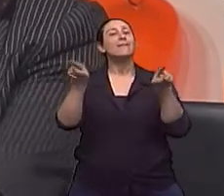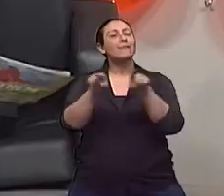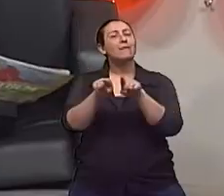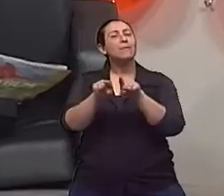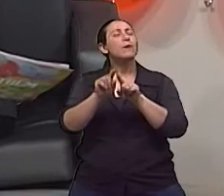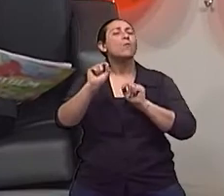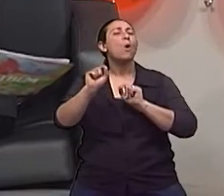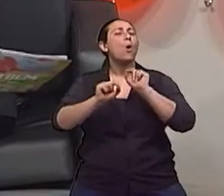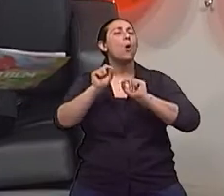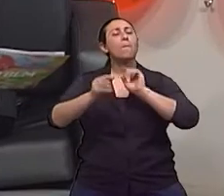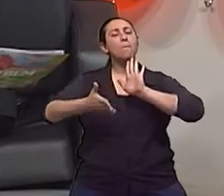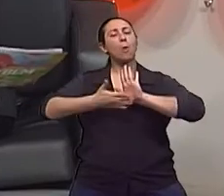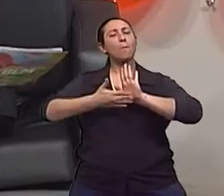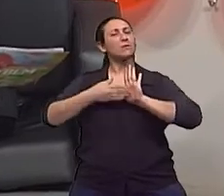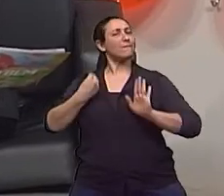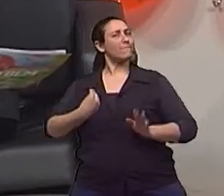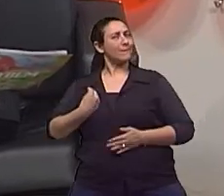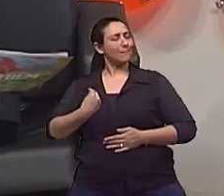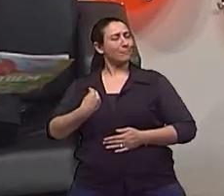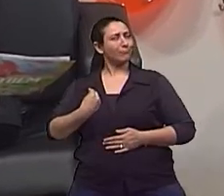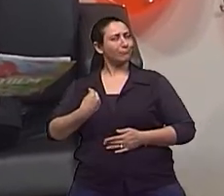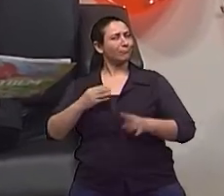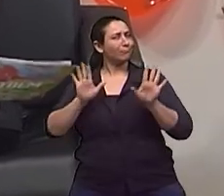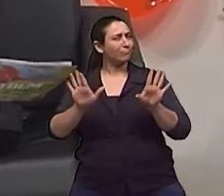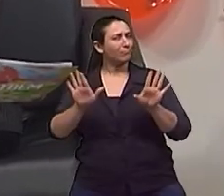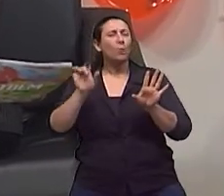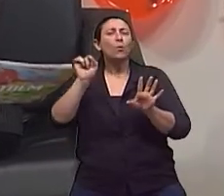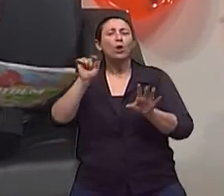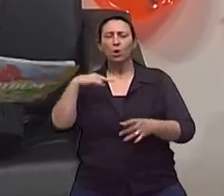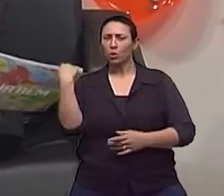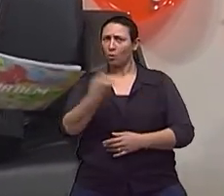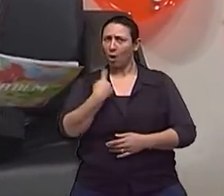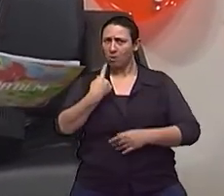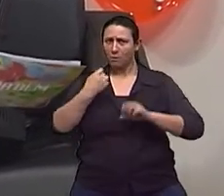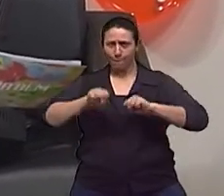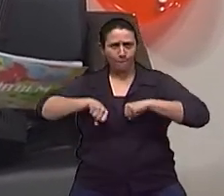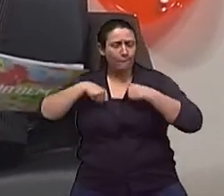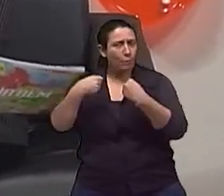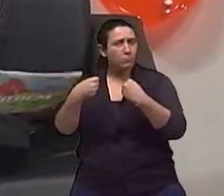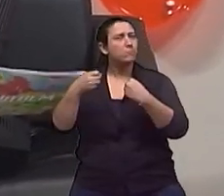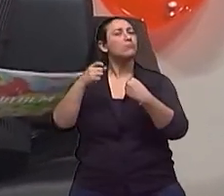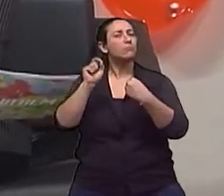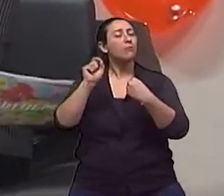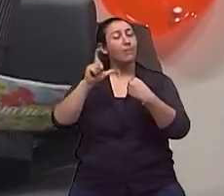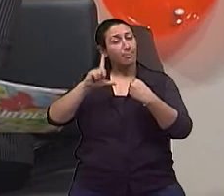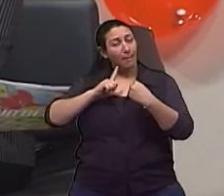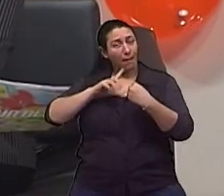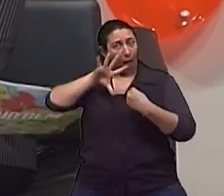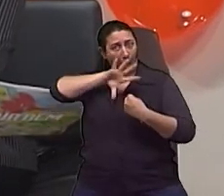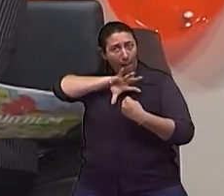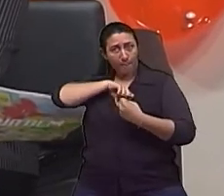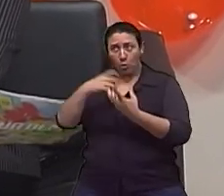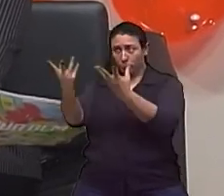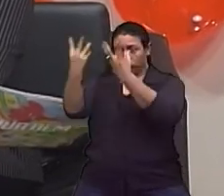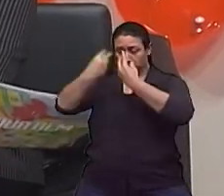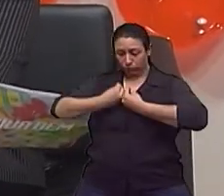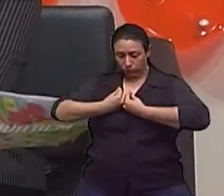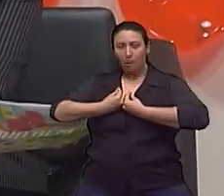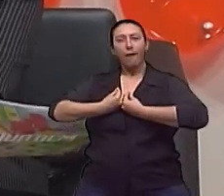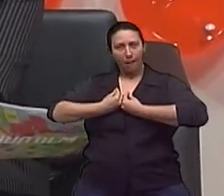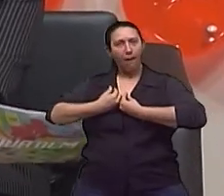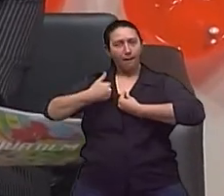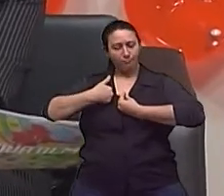o que nos ajuda mais a conservar EA manter a nossa força é o fato de sermos amados estudar posto